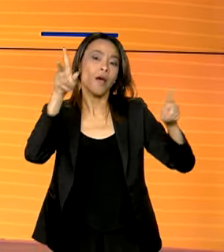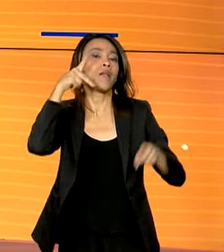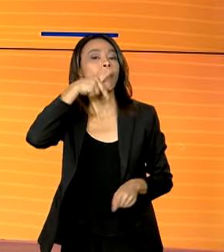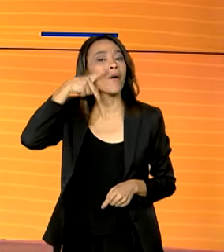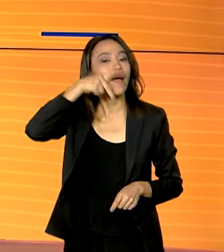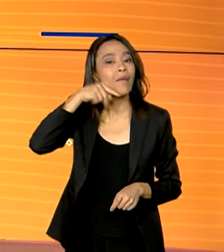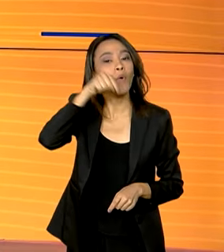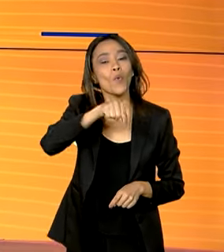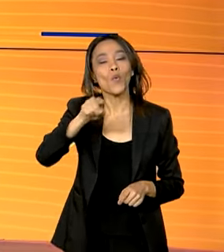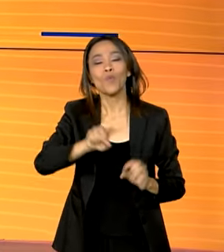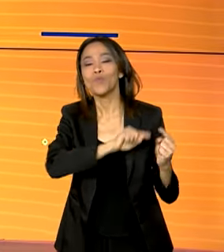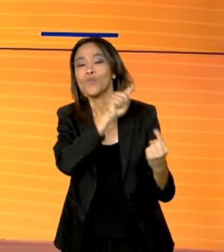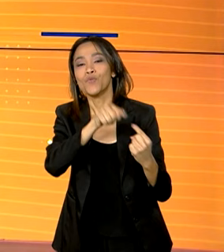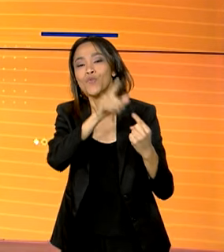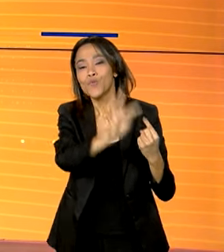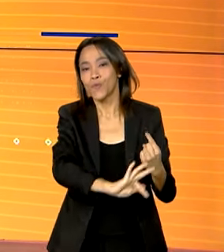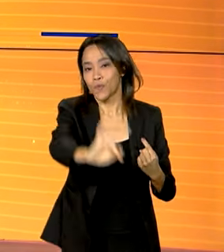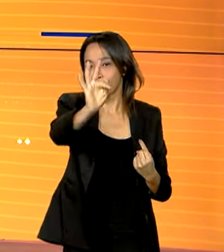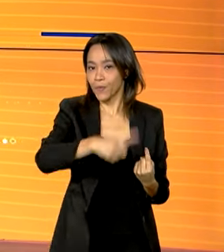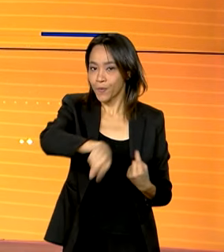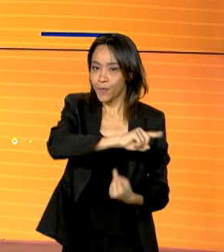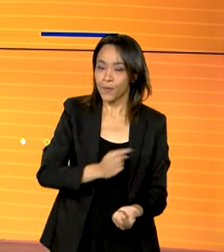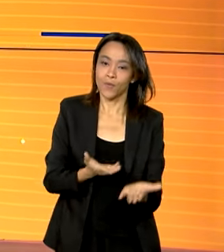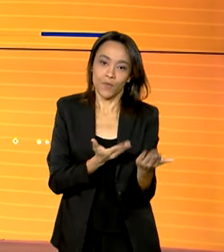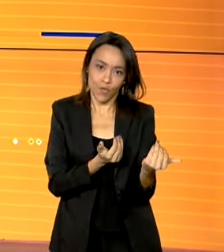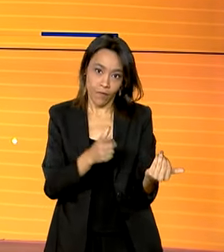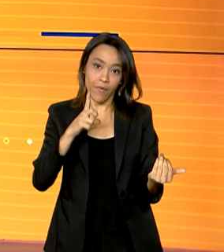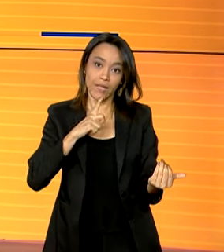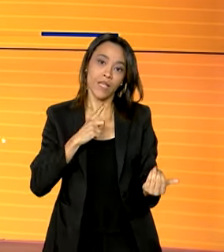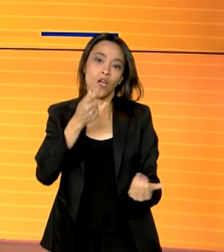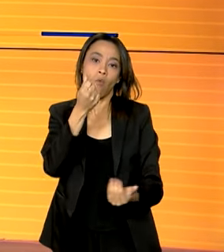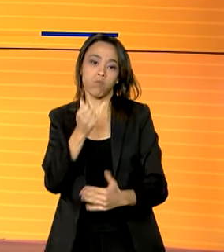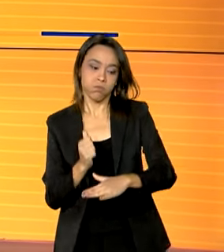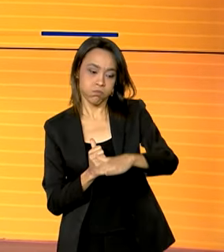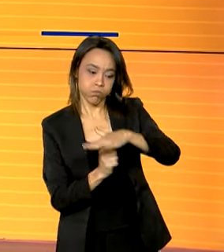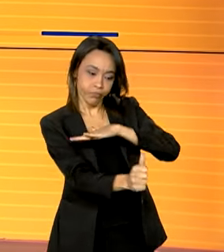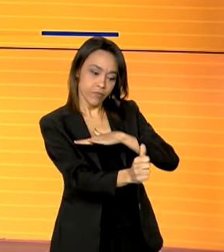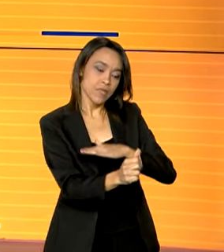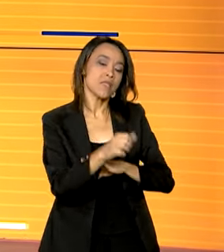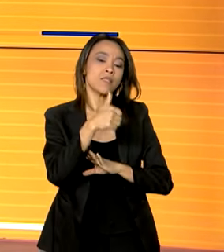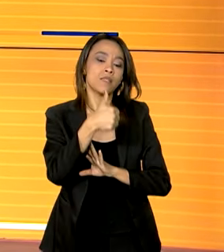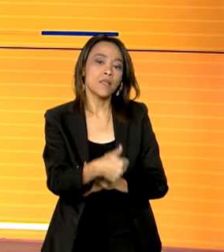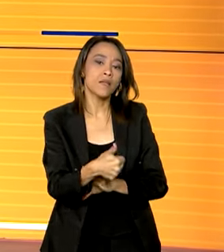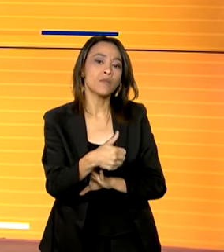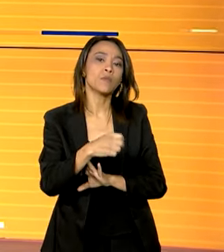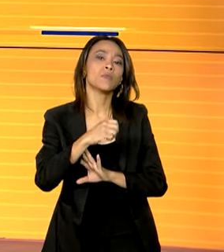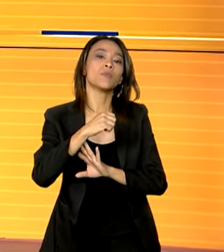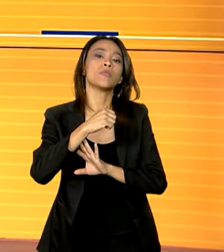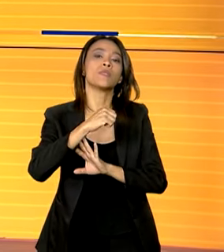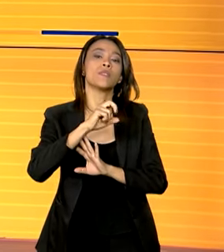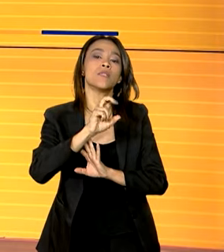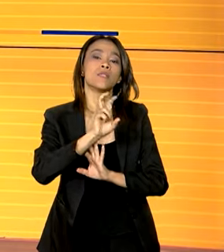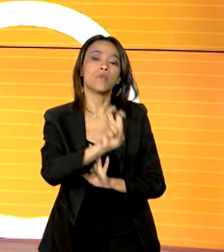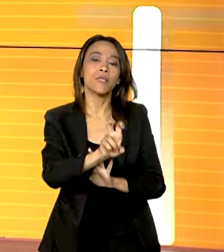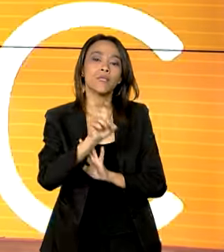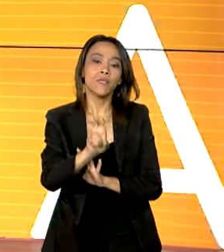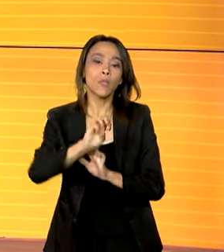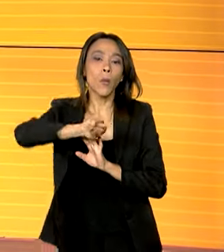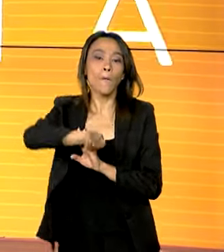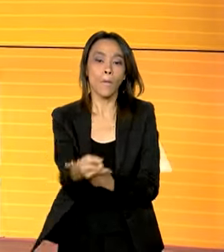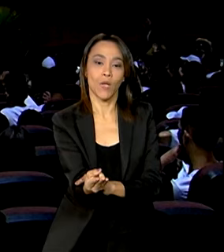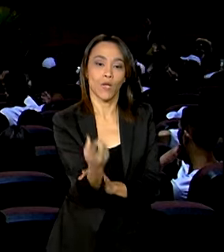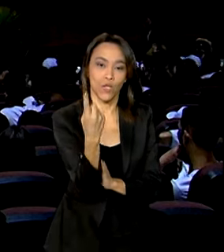futuro dos jovens. Vai contar com investimentos de 155 milhões de reais no